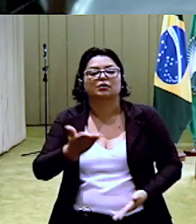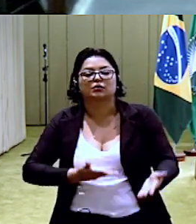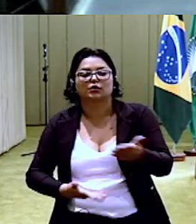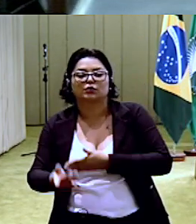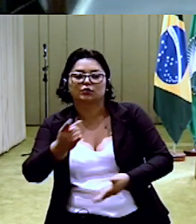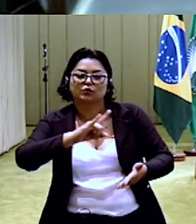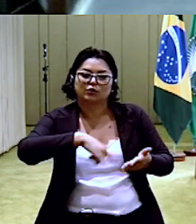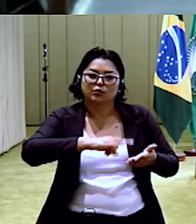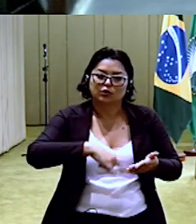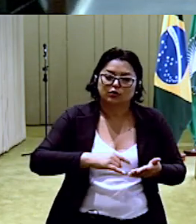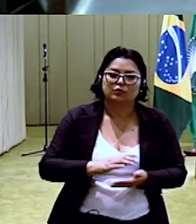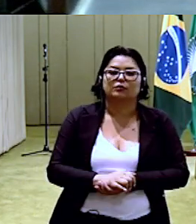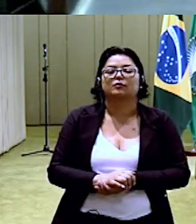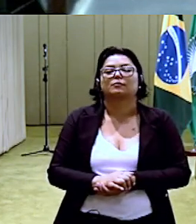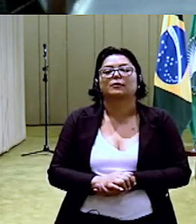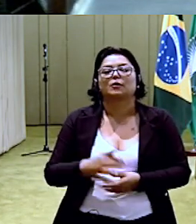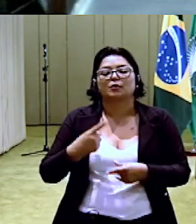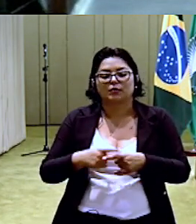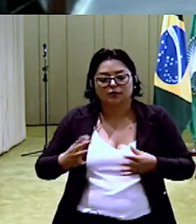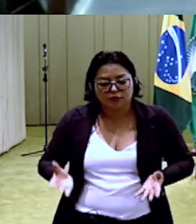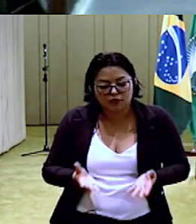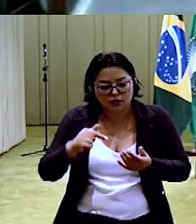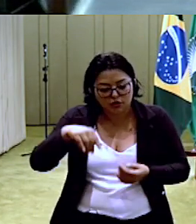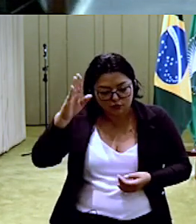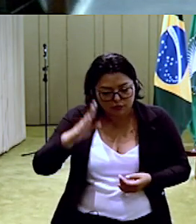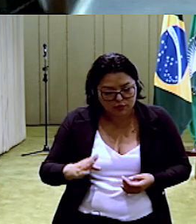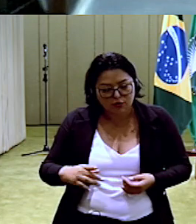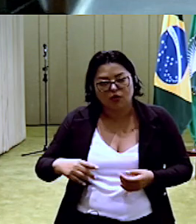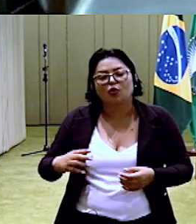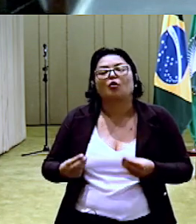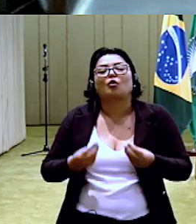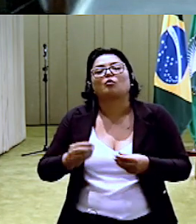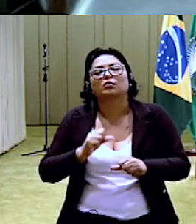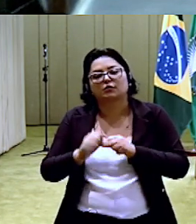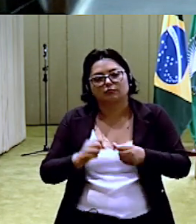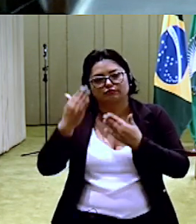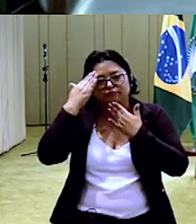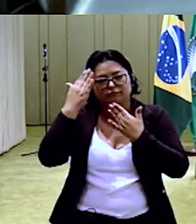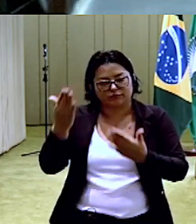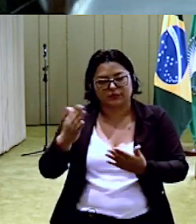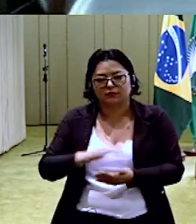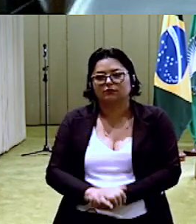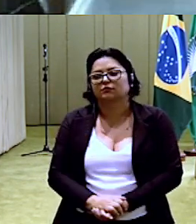de dossiê dos operadores econômicos que querem, seja investir aqui no Brasil ou de outra forma. Muito obrigado.